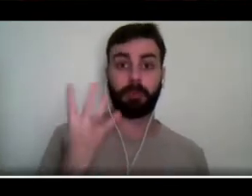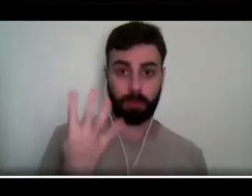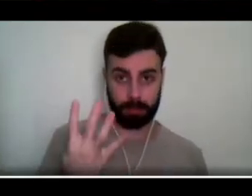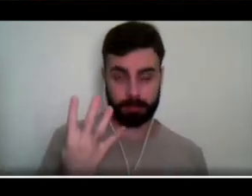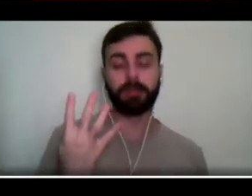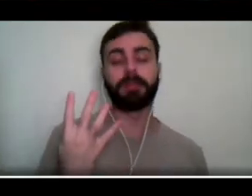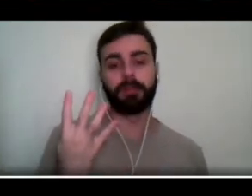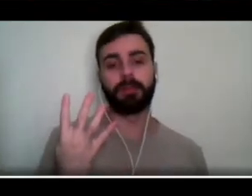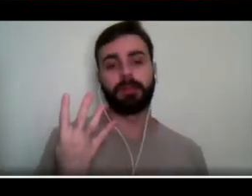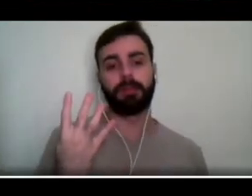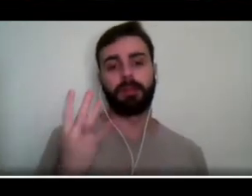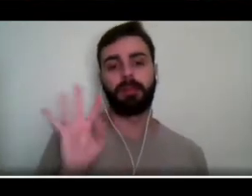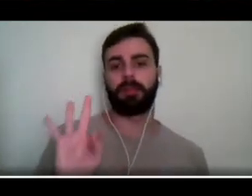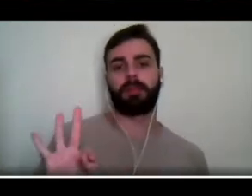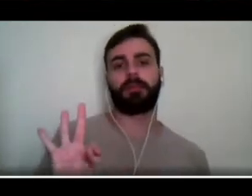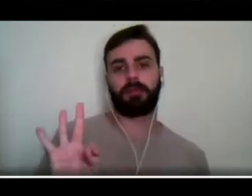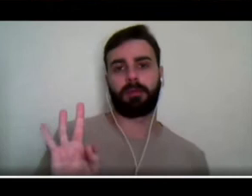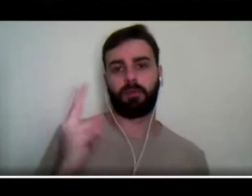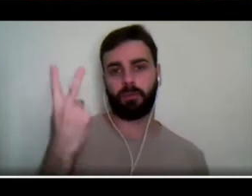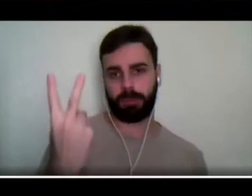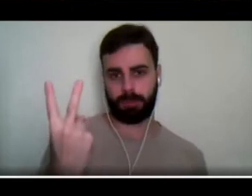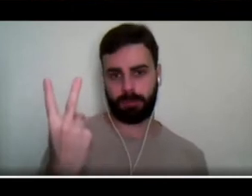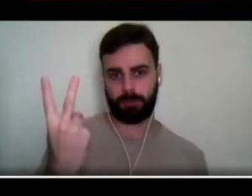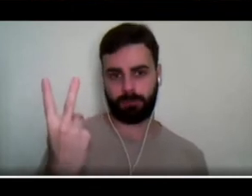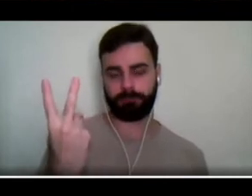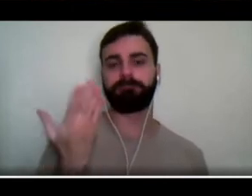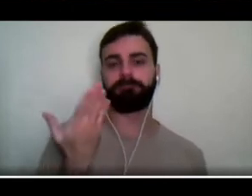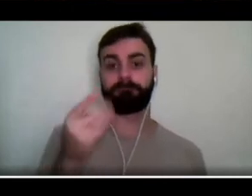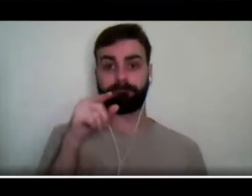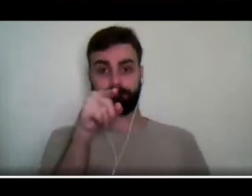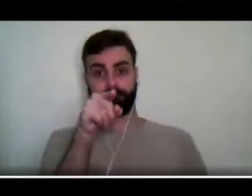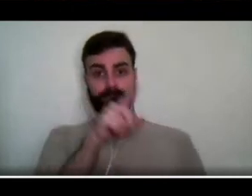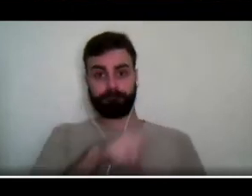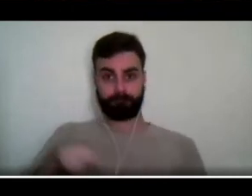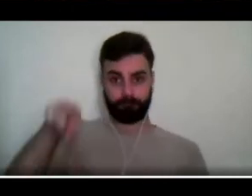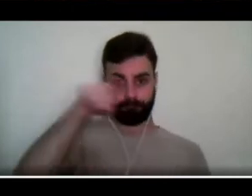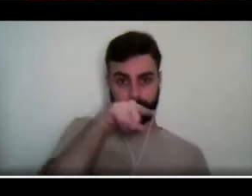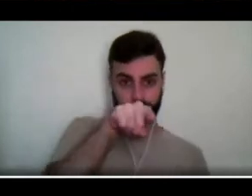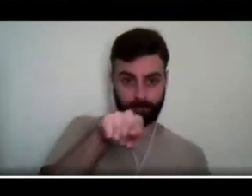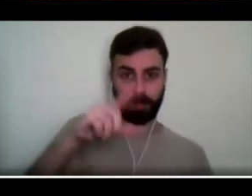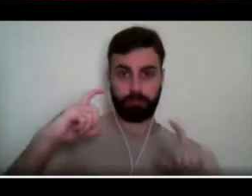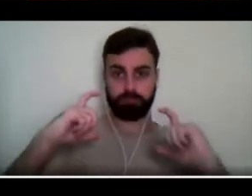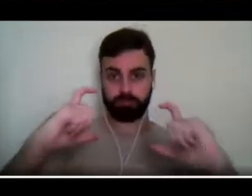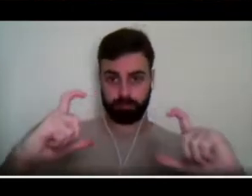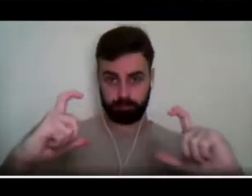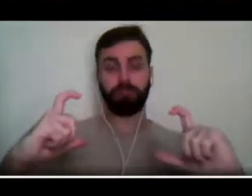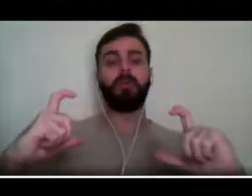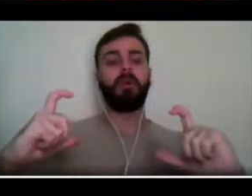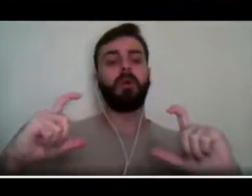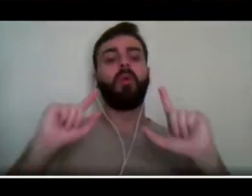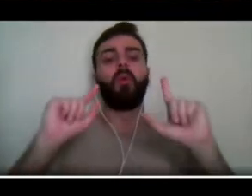quadrado. Então, essa equação aqui, ó, veja bem,